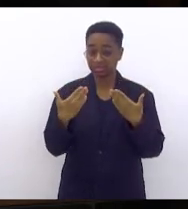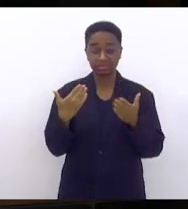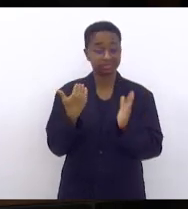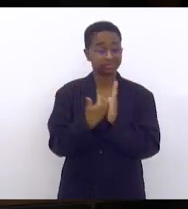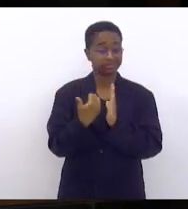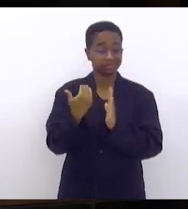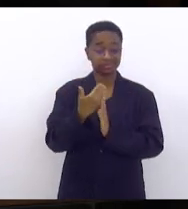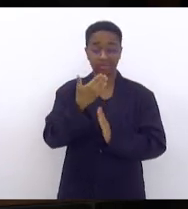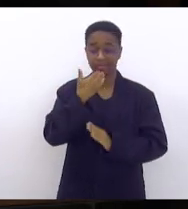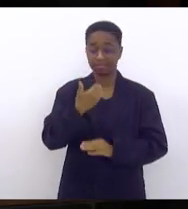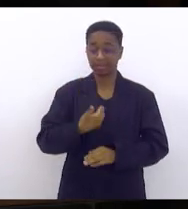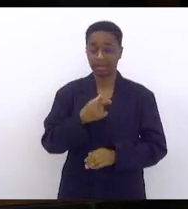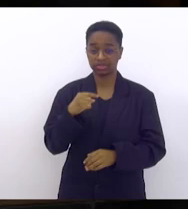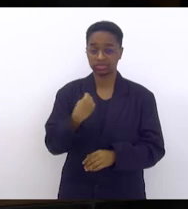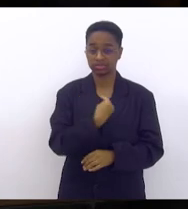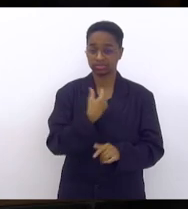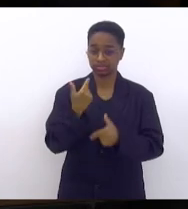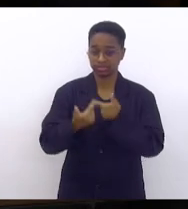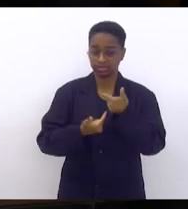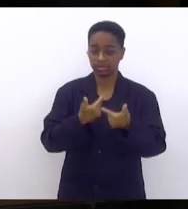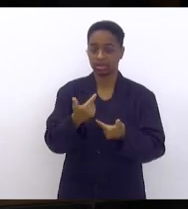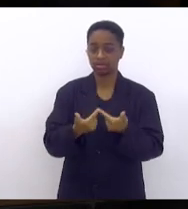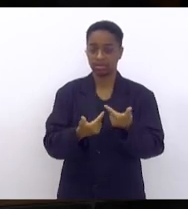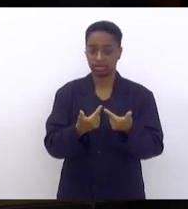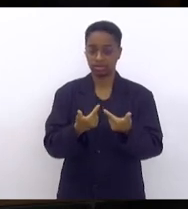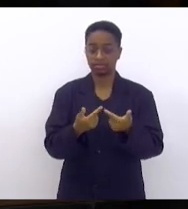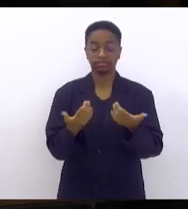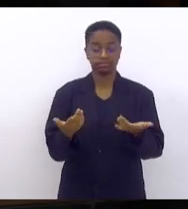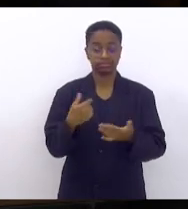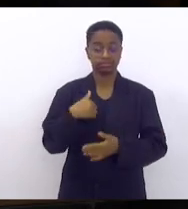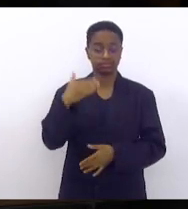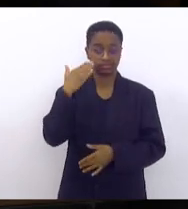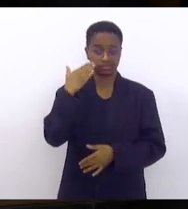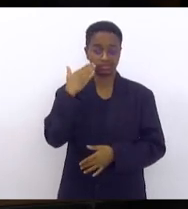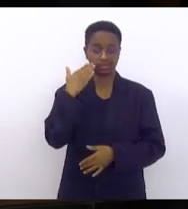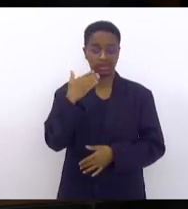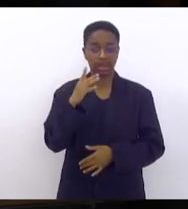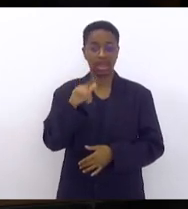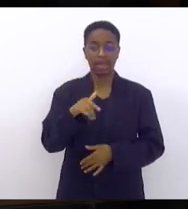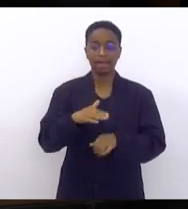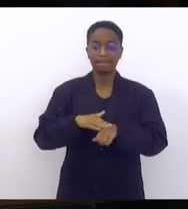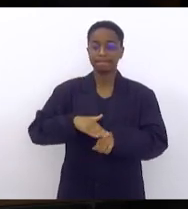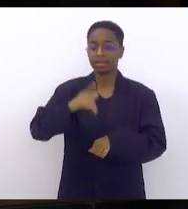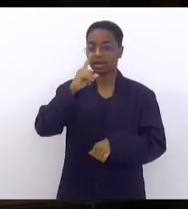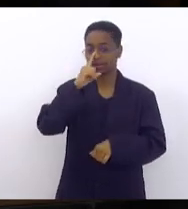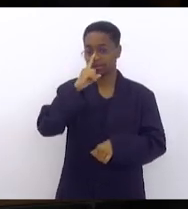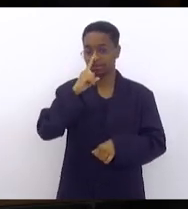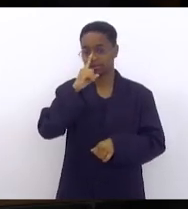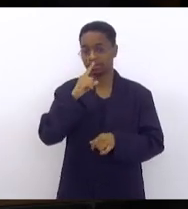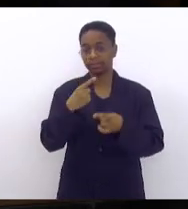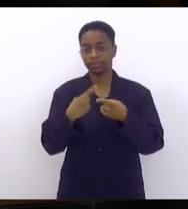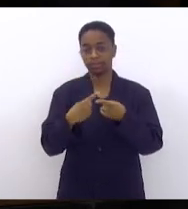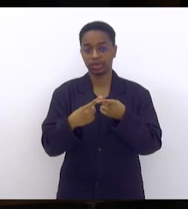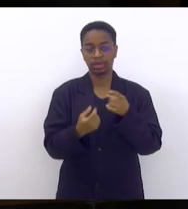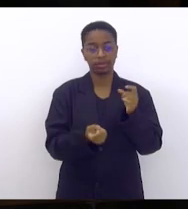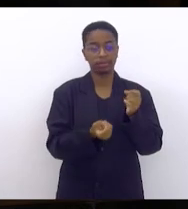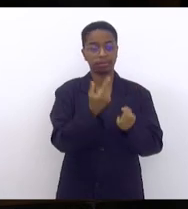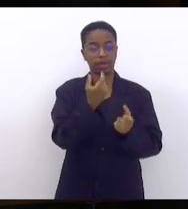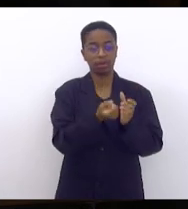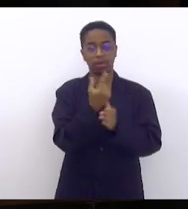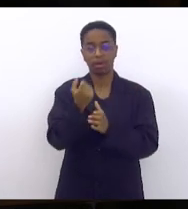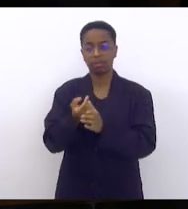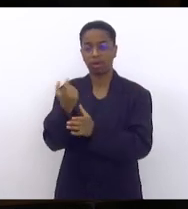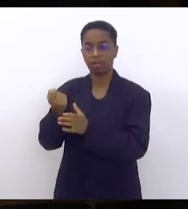muito solicitados, né? E sempre estamos em evidência nessa época, porque começa a surgir várias ouvidorias